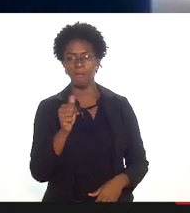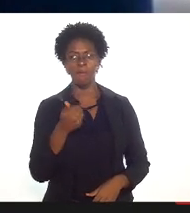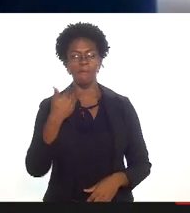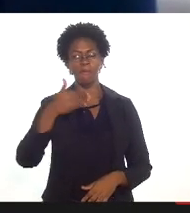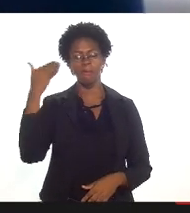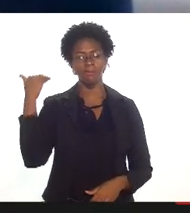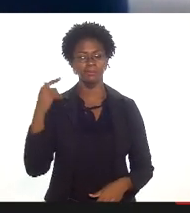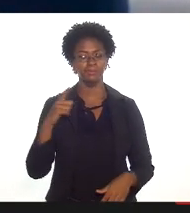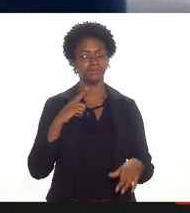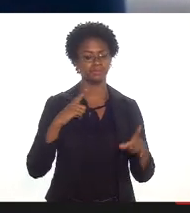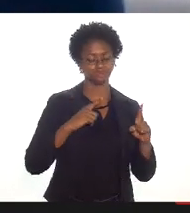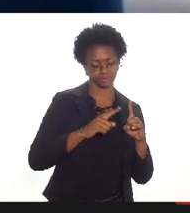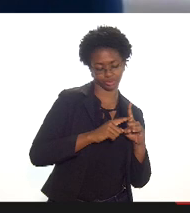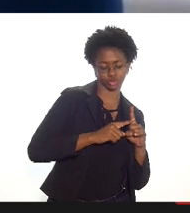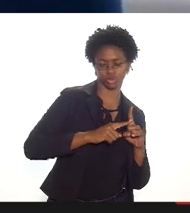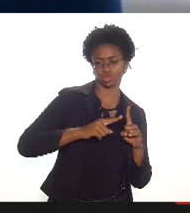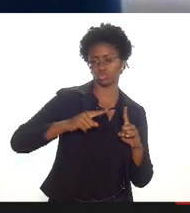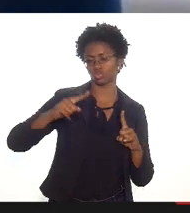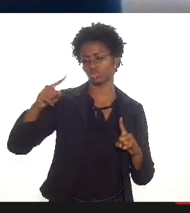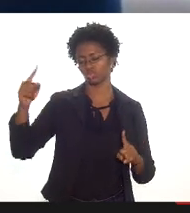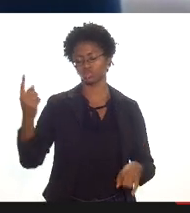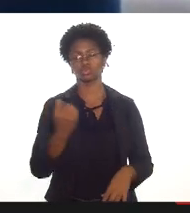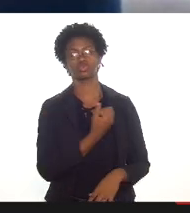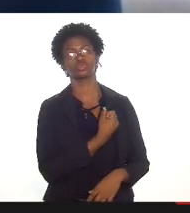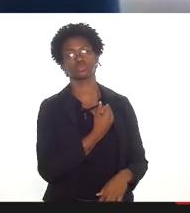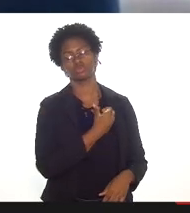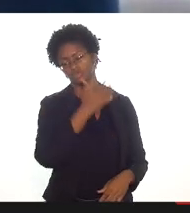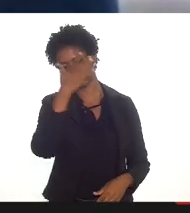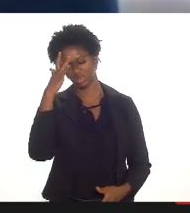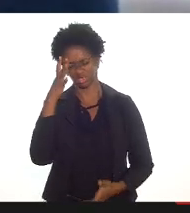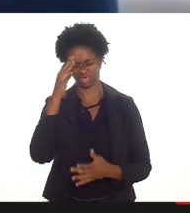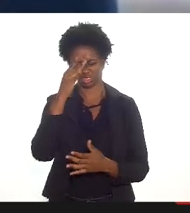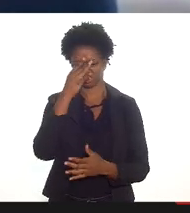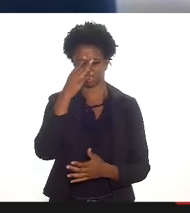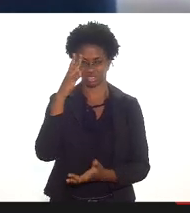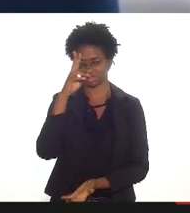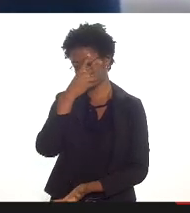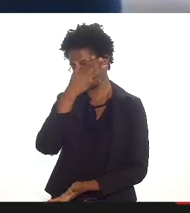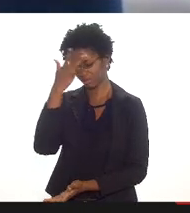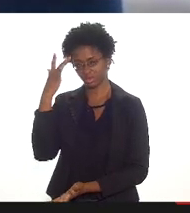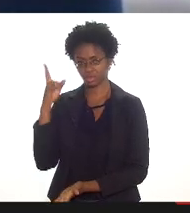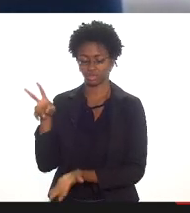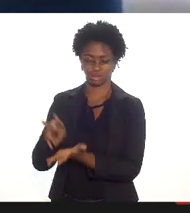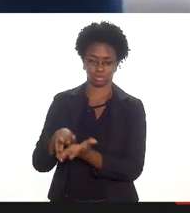em relação ao número de solicitações de internação de pacientes COVID,